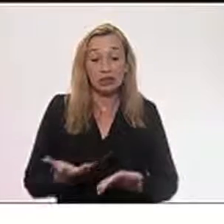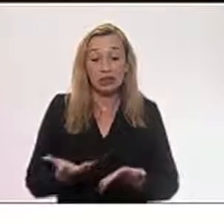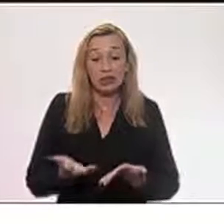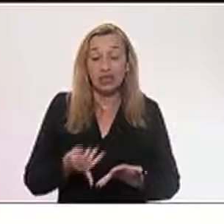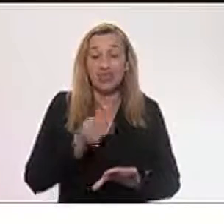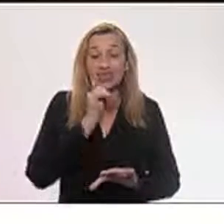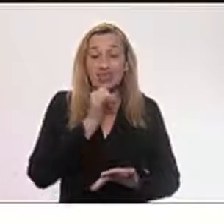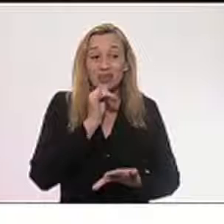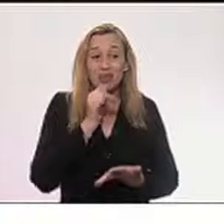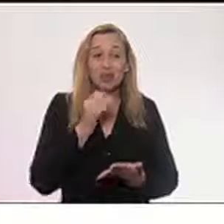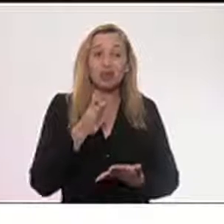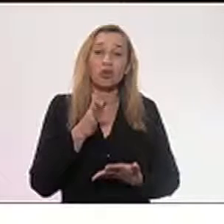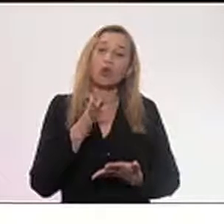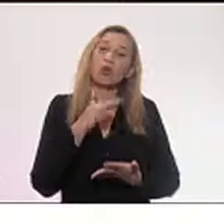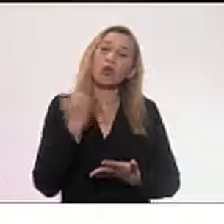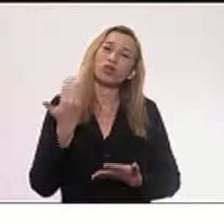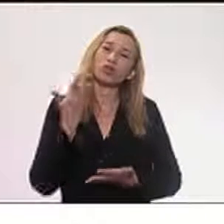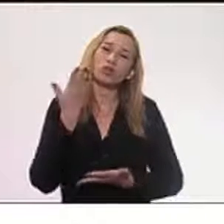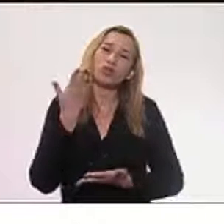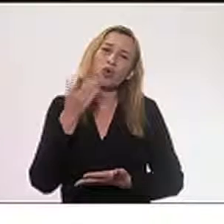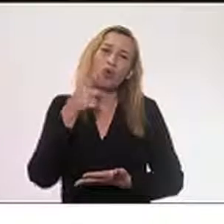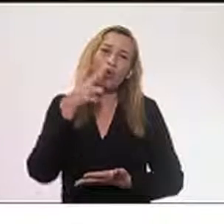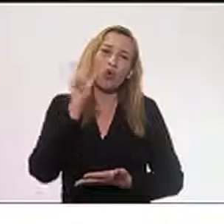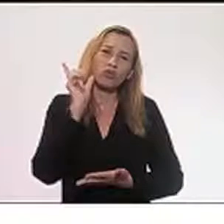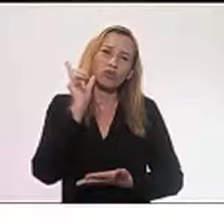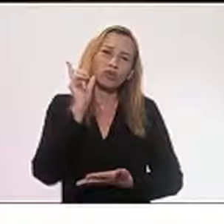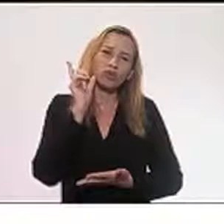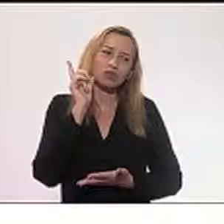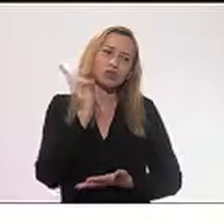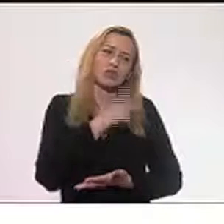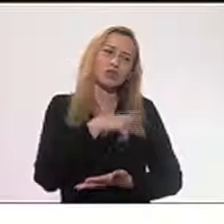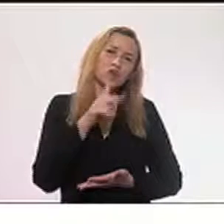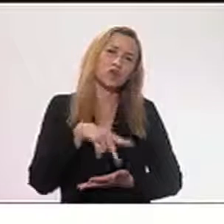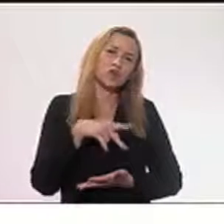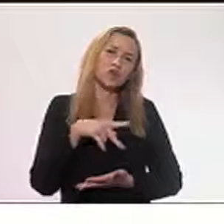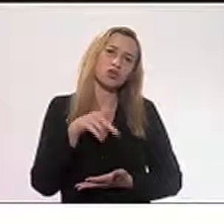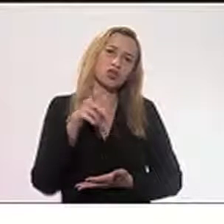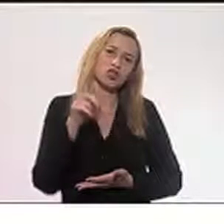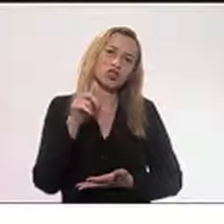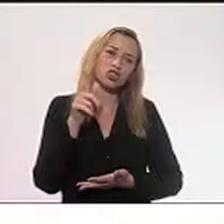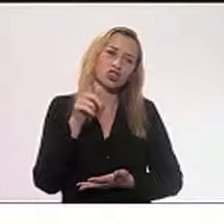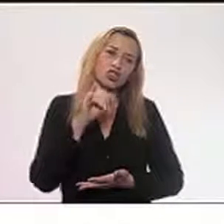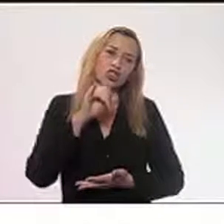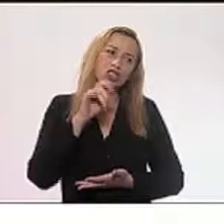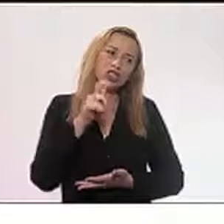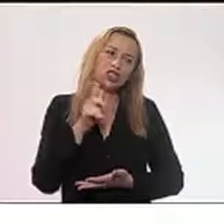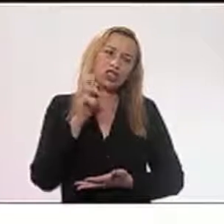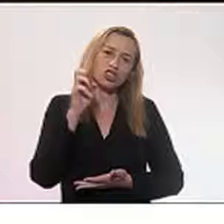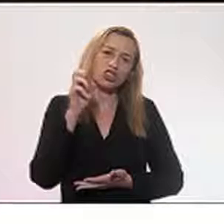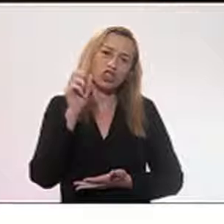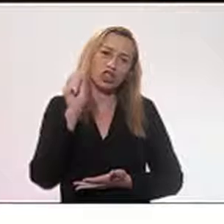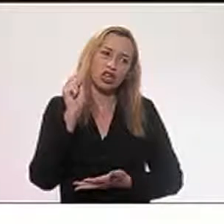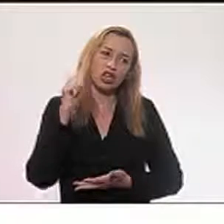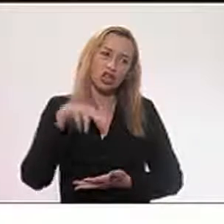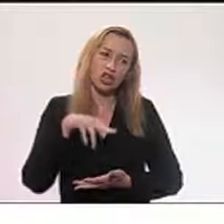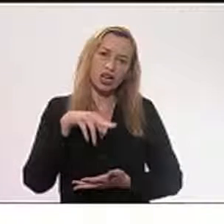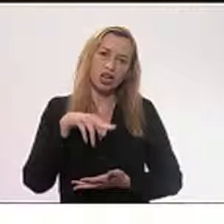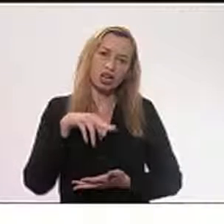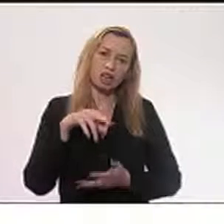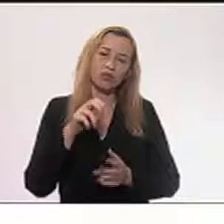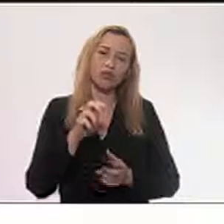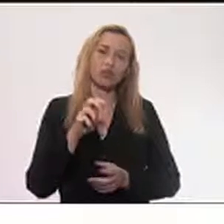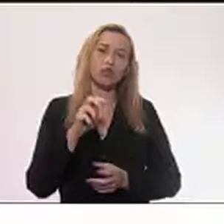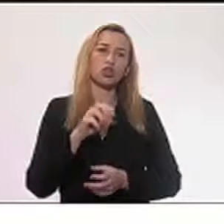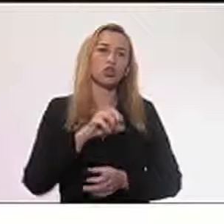foi o assassinato ontem do professor Jean Rodrigo da Silva, professor de Jiu-Jitsu, no Complexo do